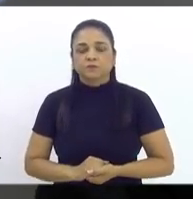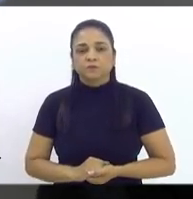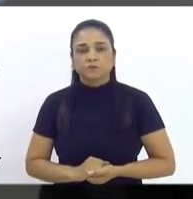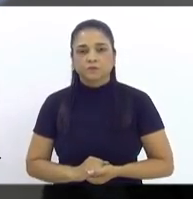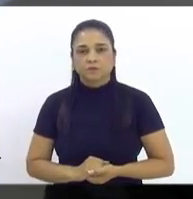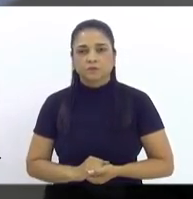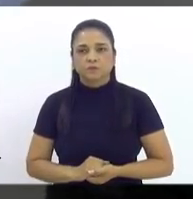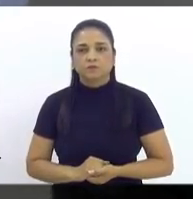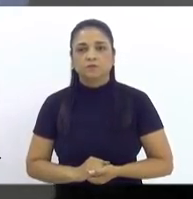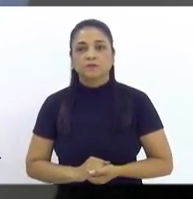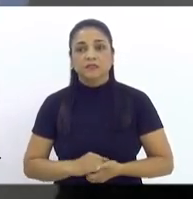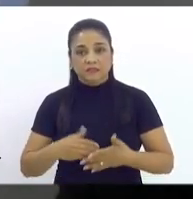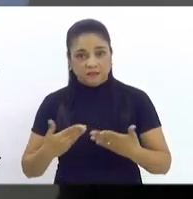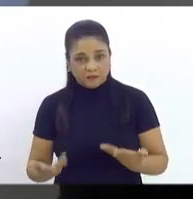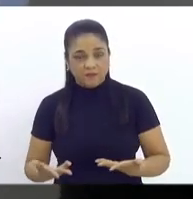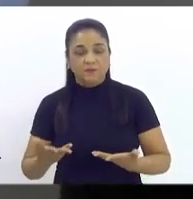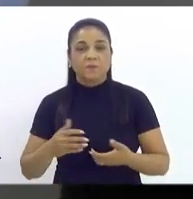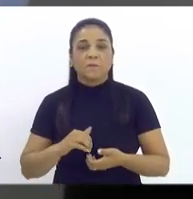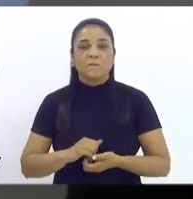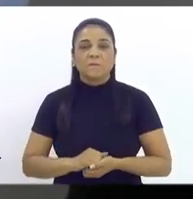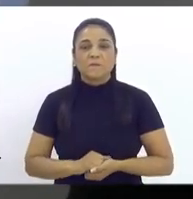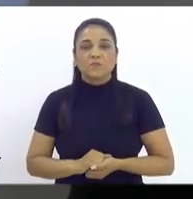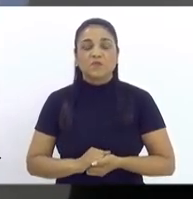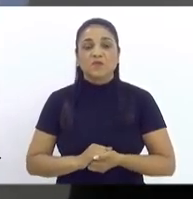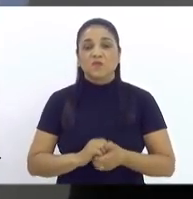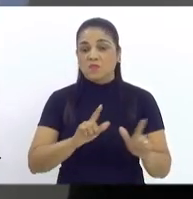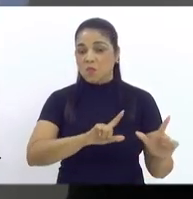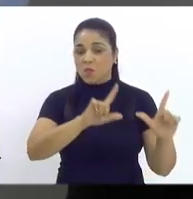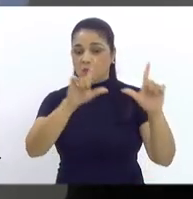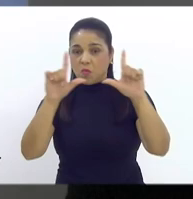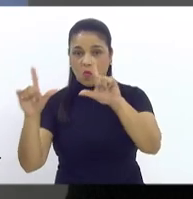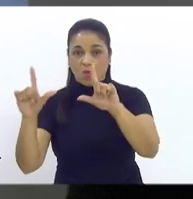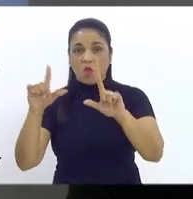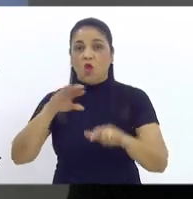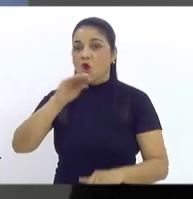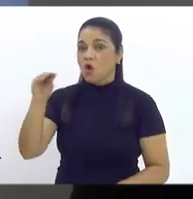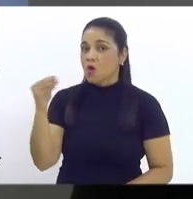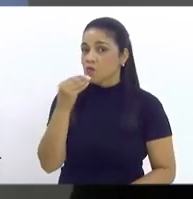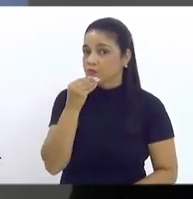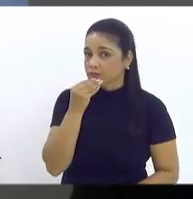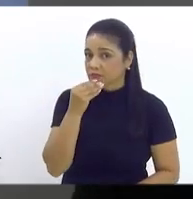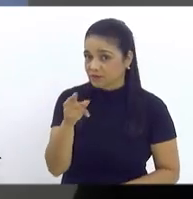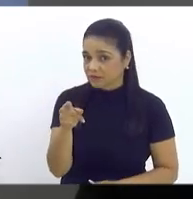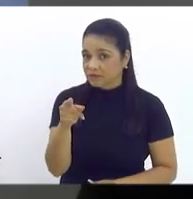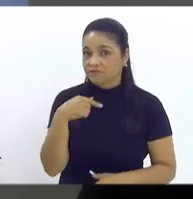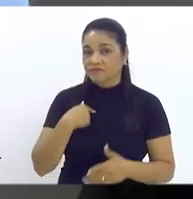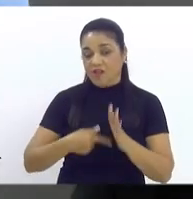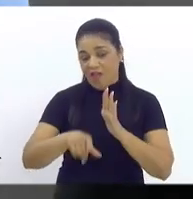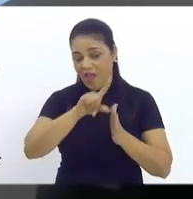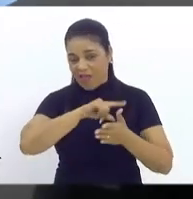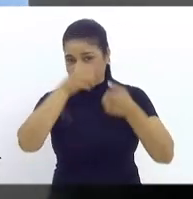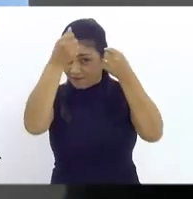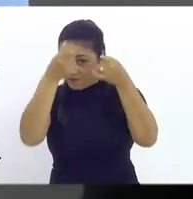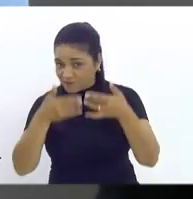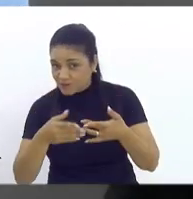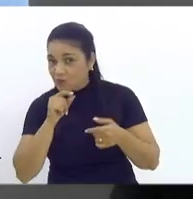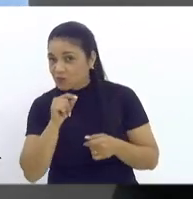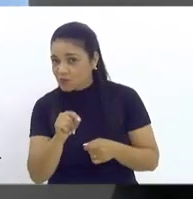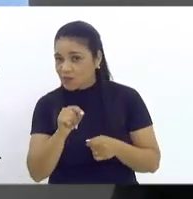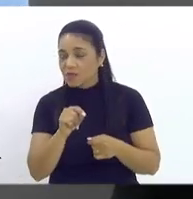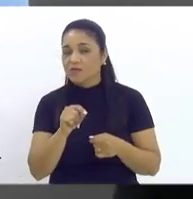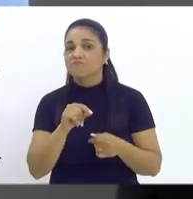Bom, eu entro aqui nas oportunidades, né? Que, como estávamos comentando, a gente vê